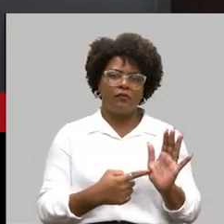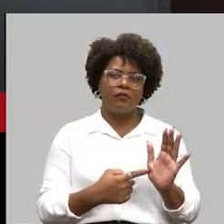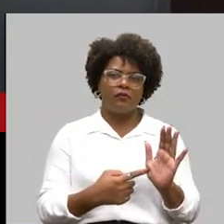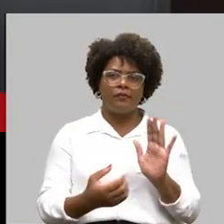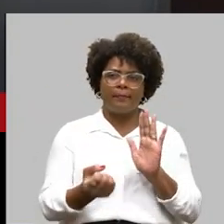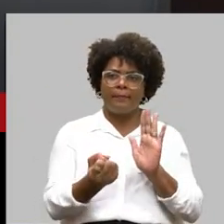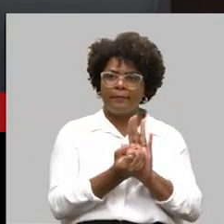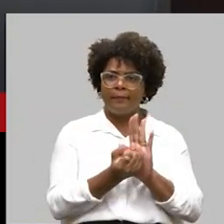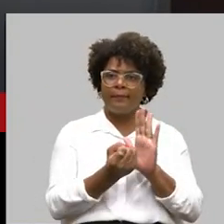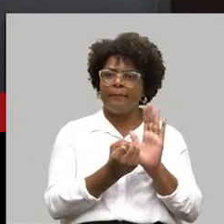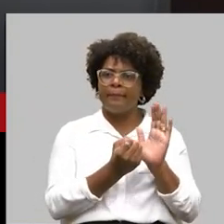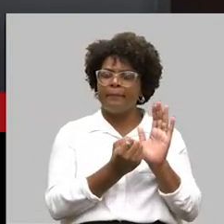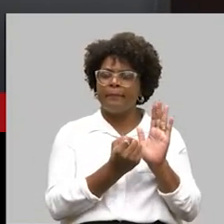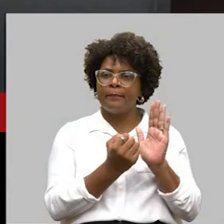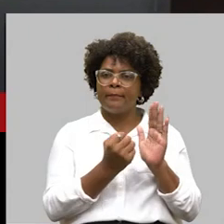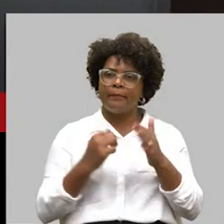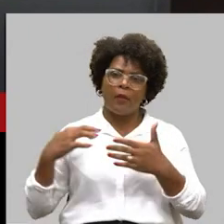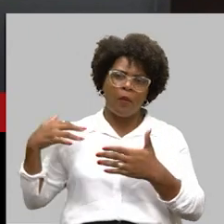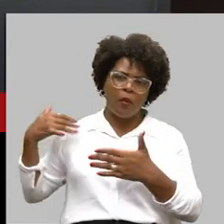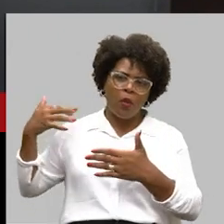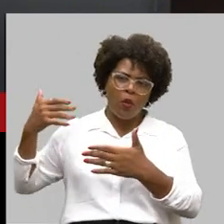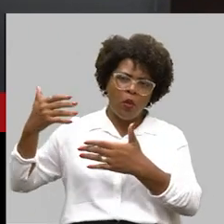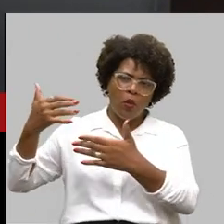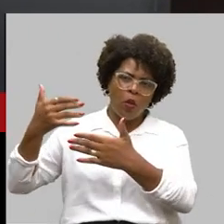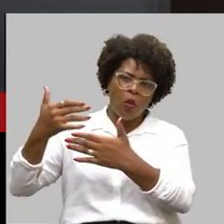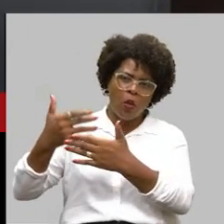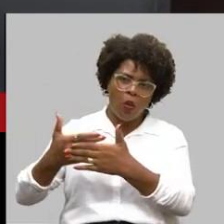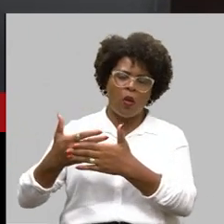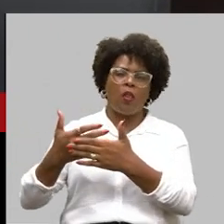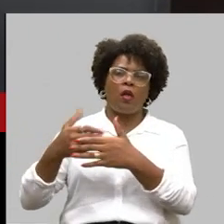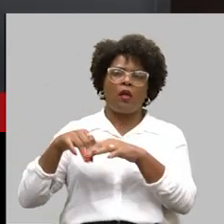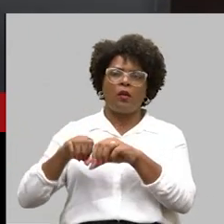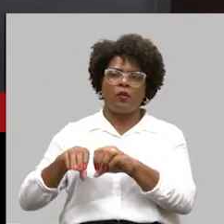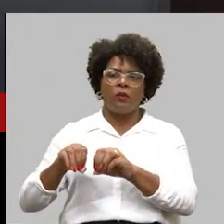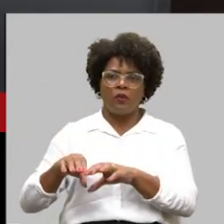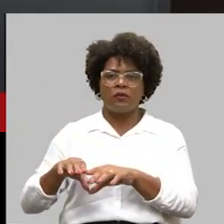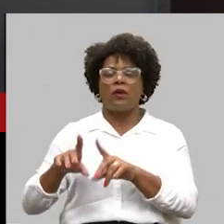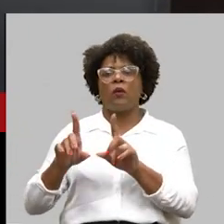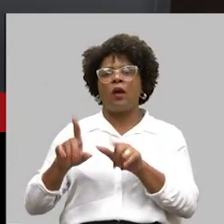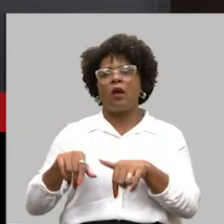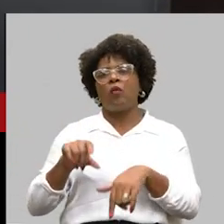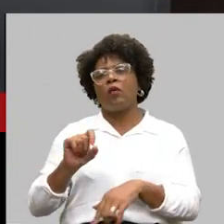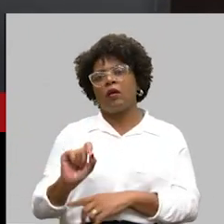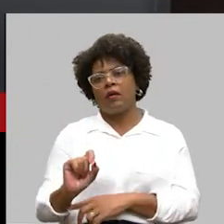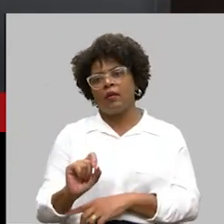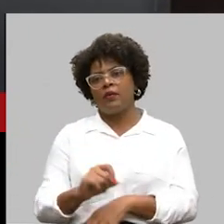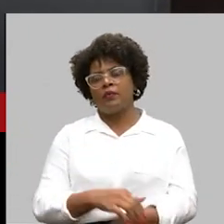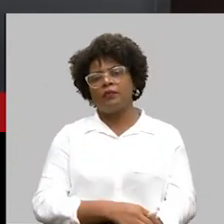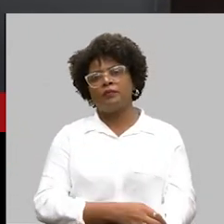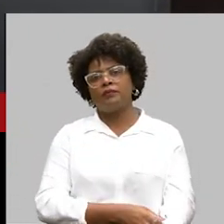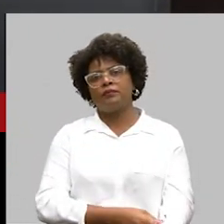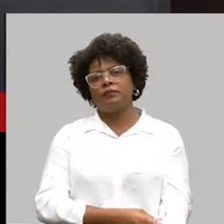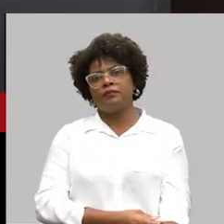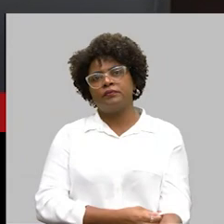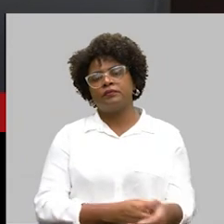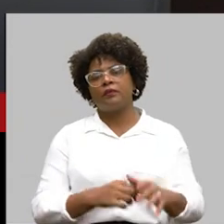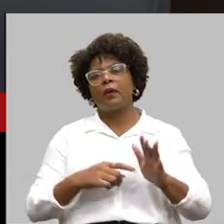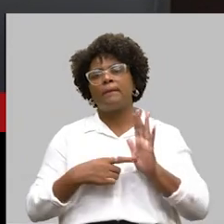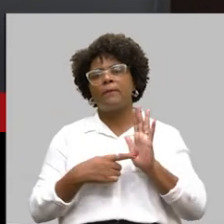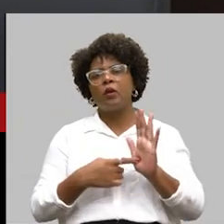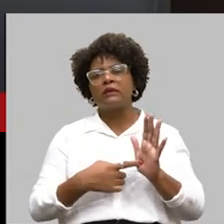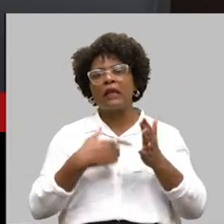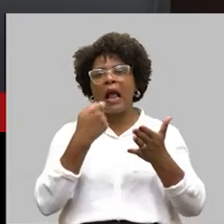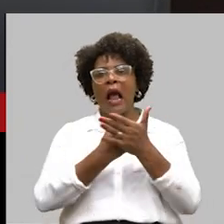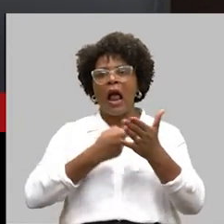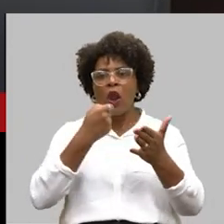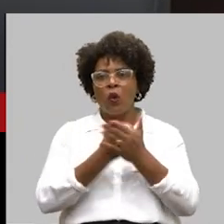histórico da Educação do campo também nos remete trazer a a luta pela terra como